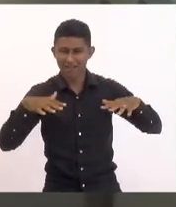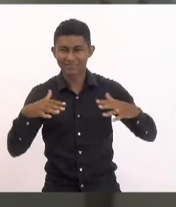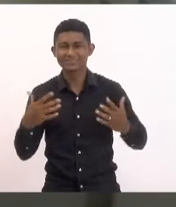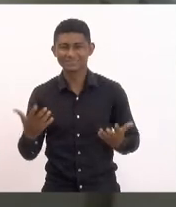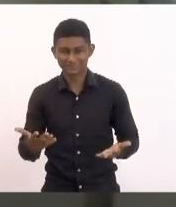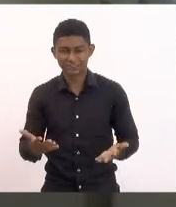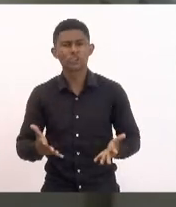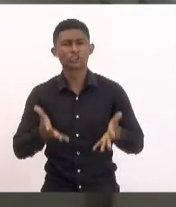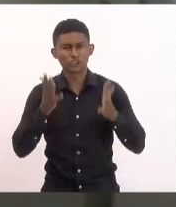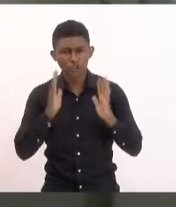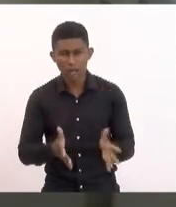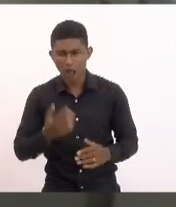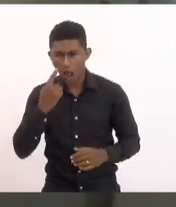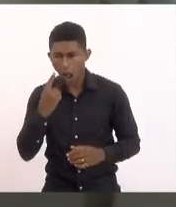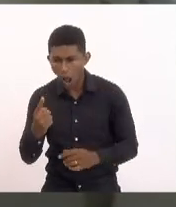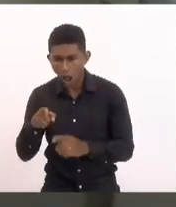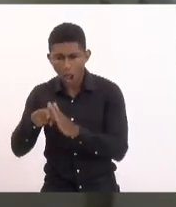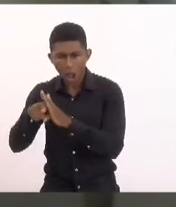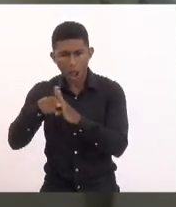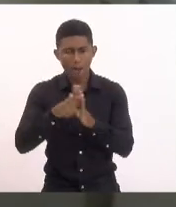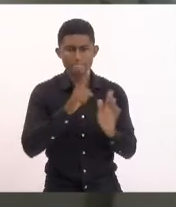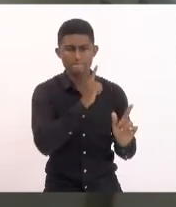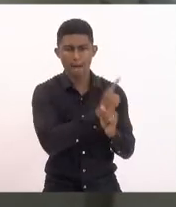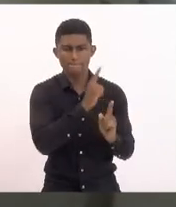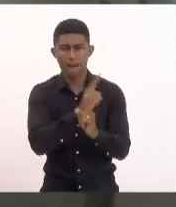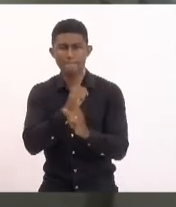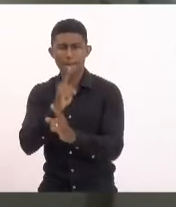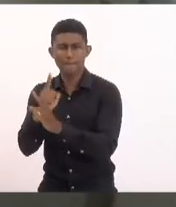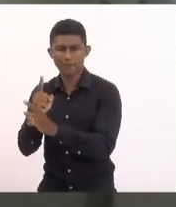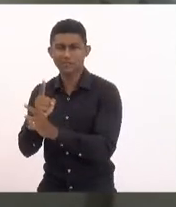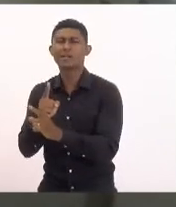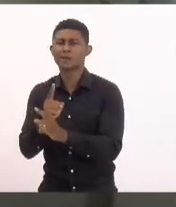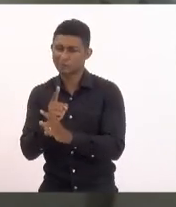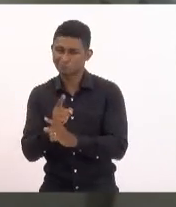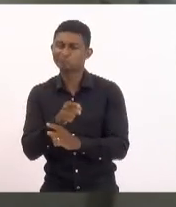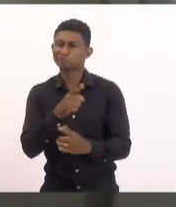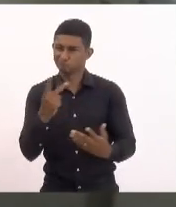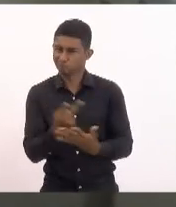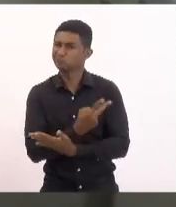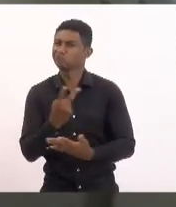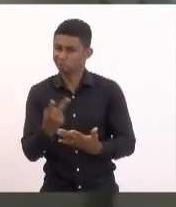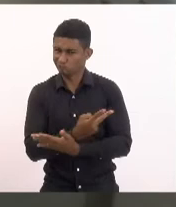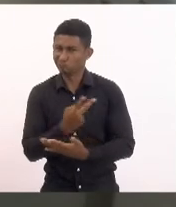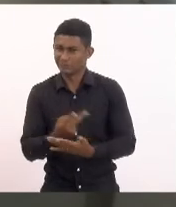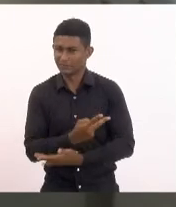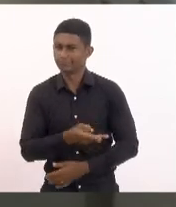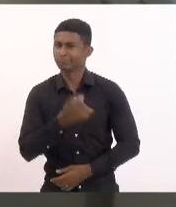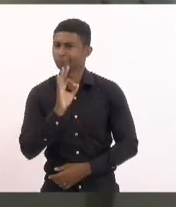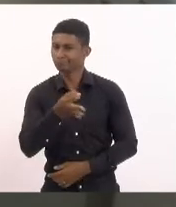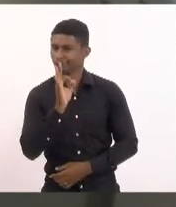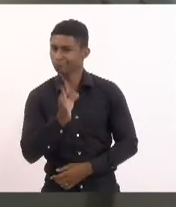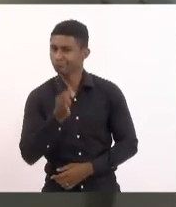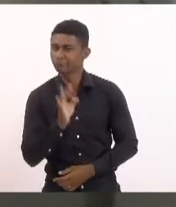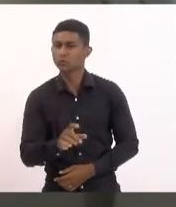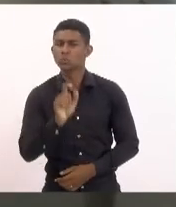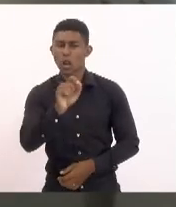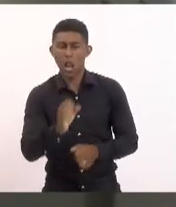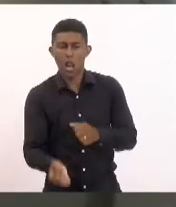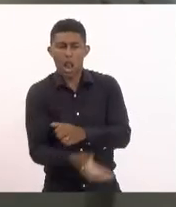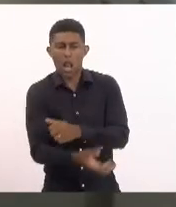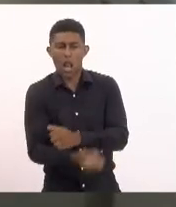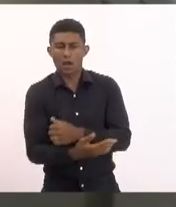já verificado ações deletérias de sonegação nessa